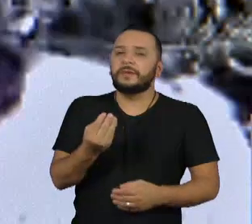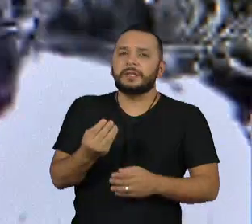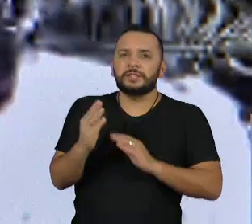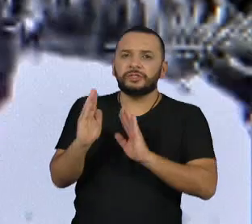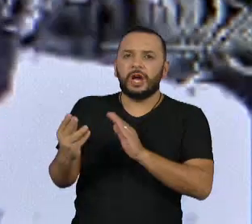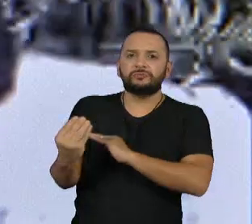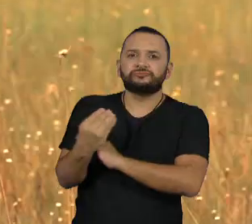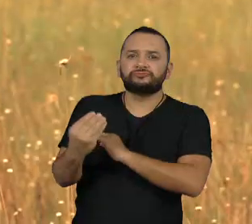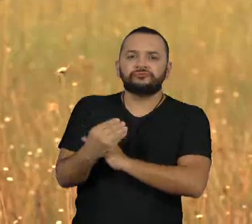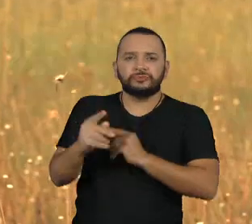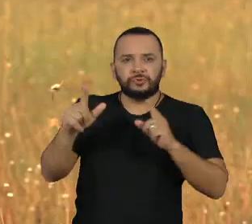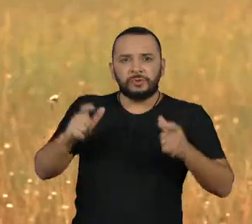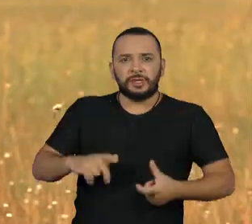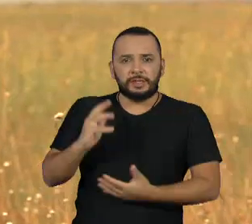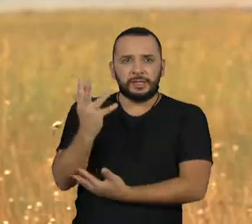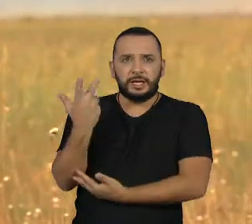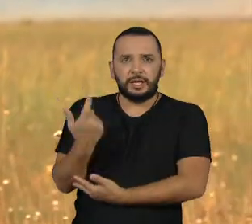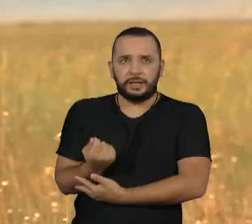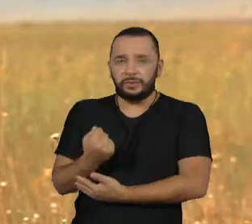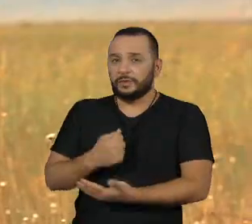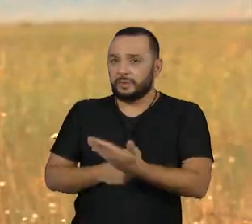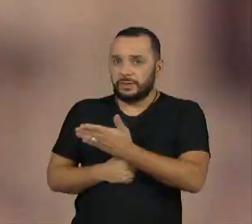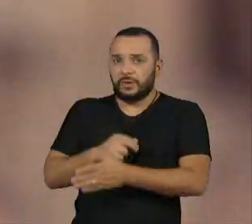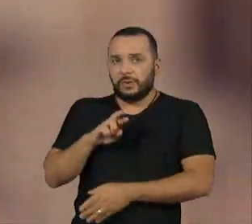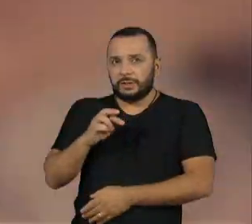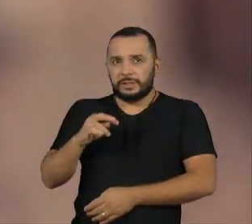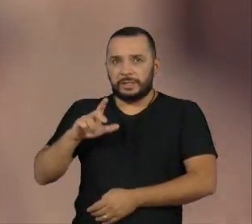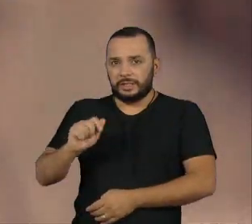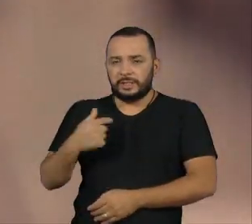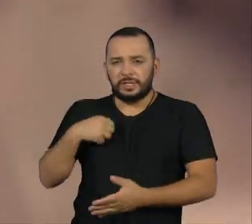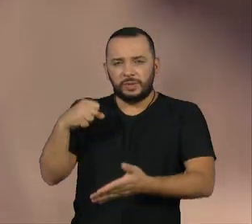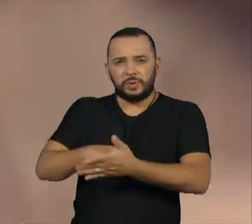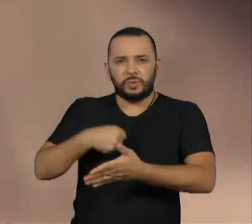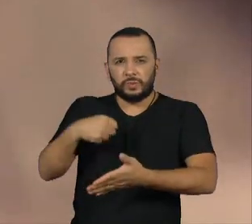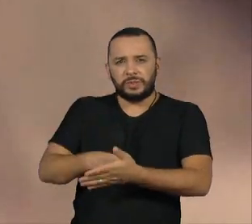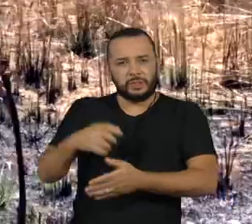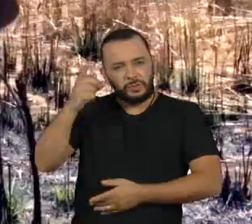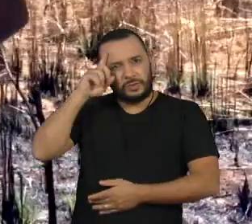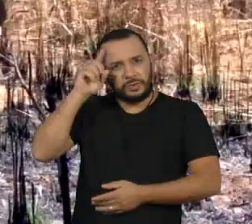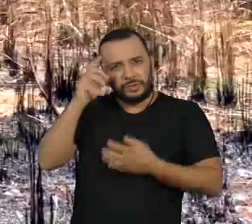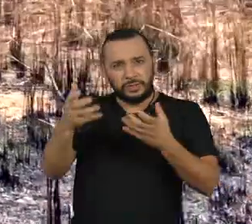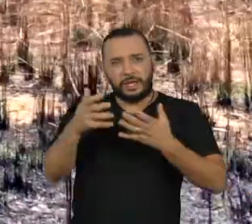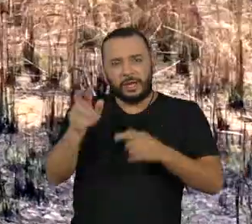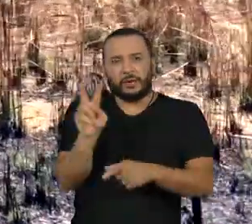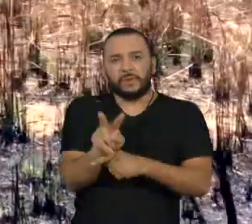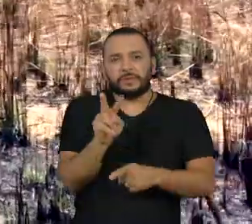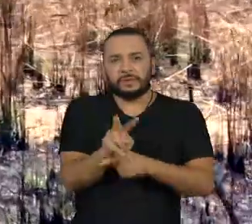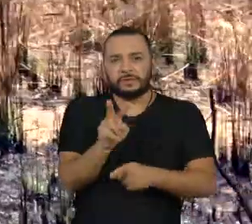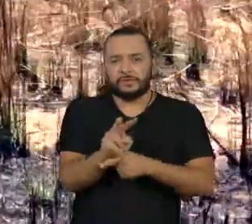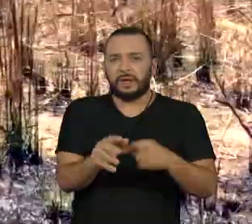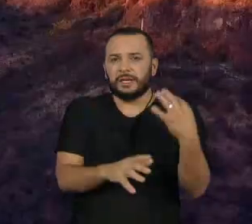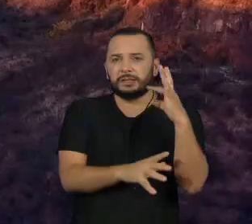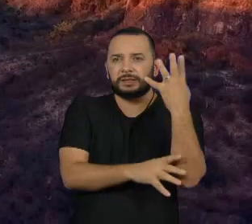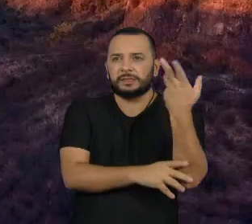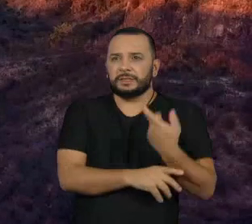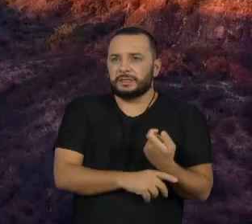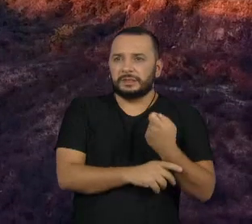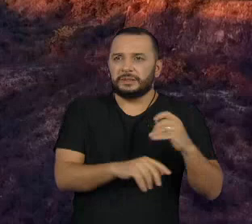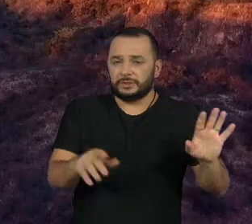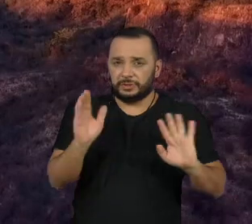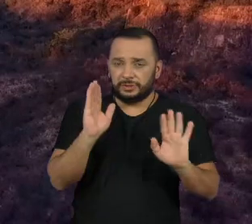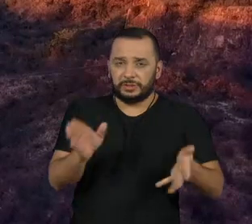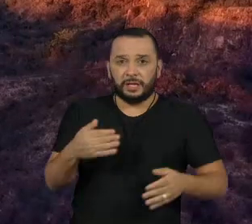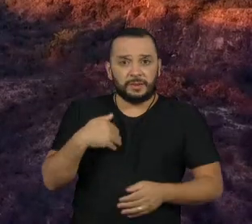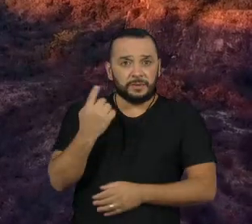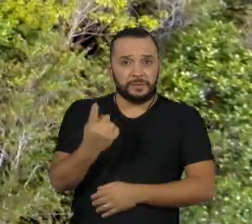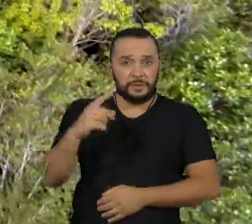Rosana Sampaio contam a luta diária para conservar o cerrado em pé. Assentada desde a década